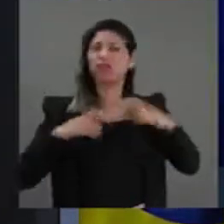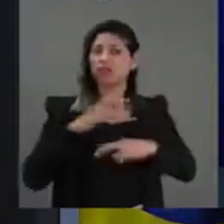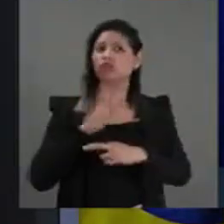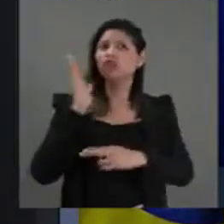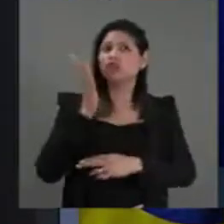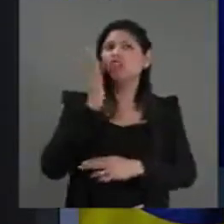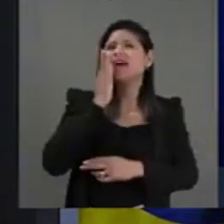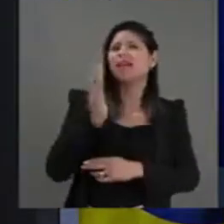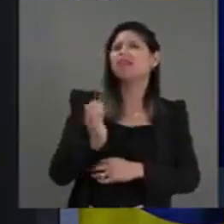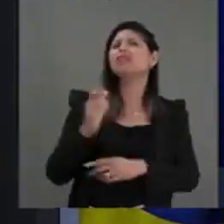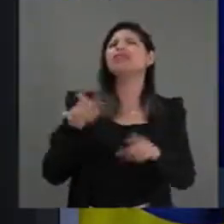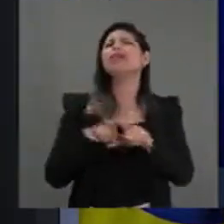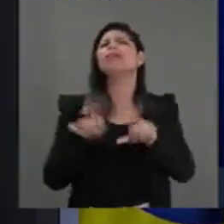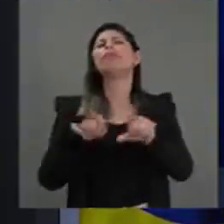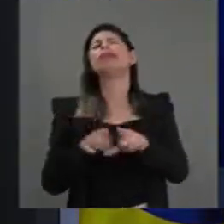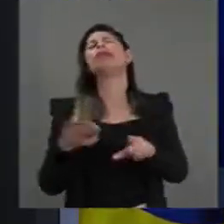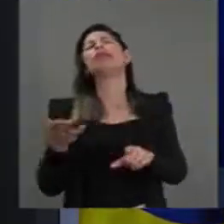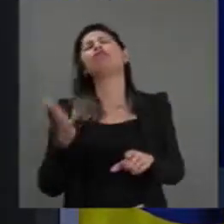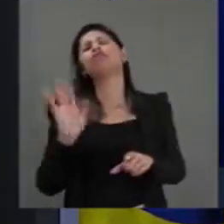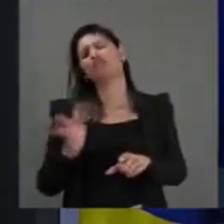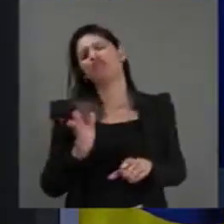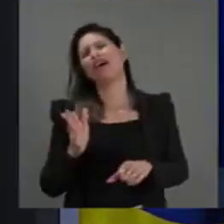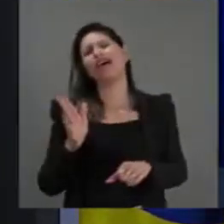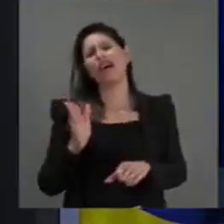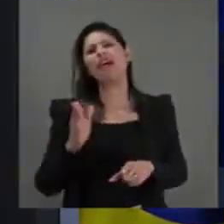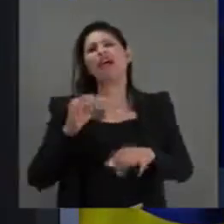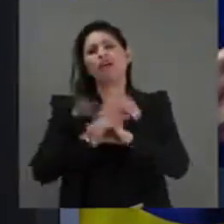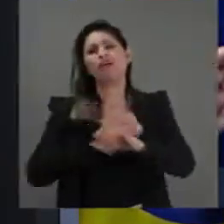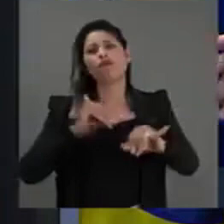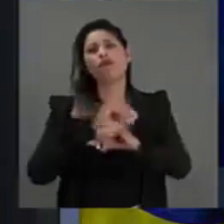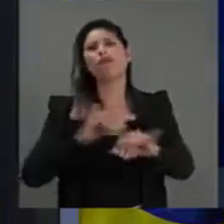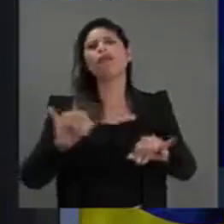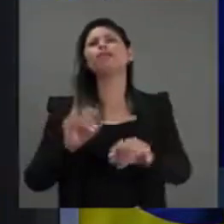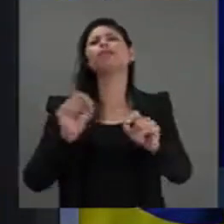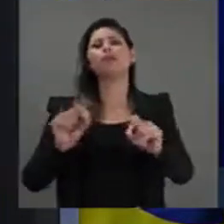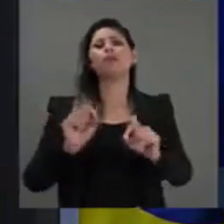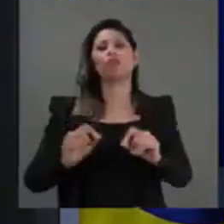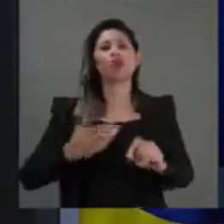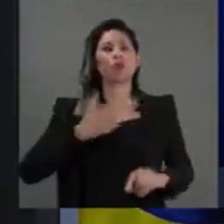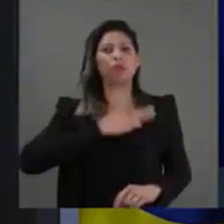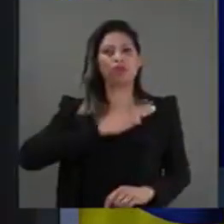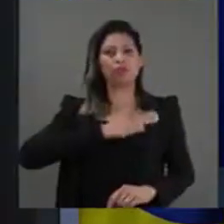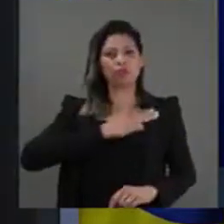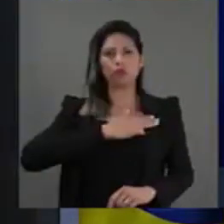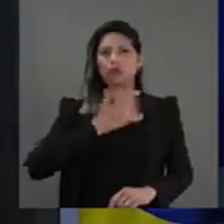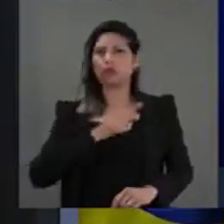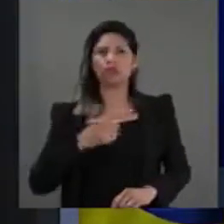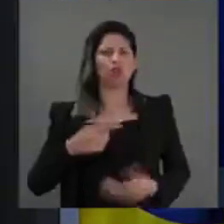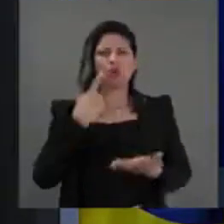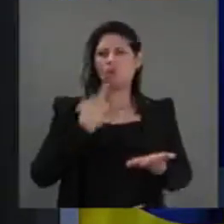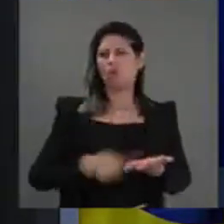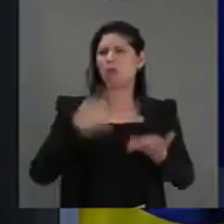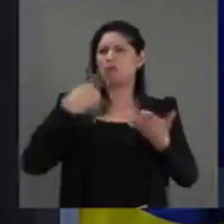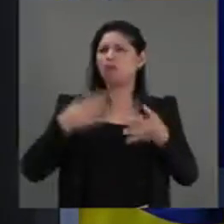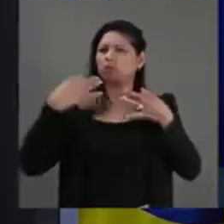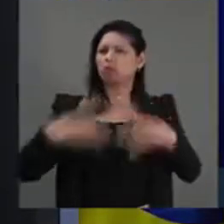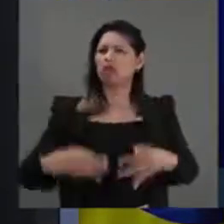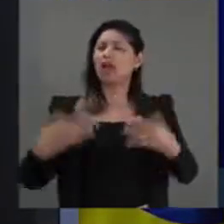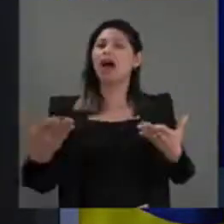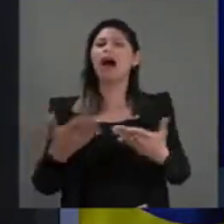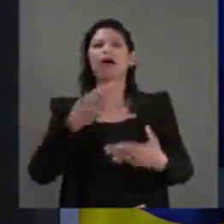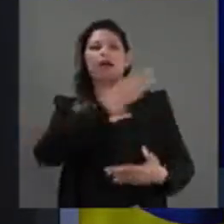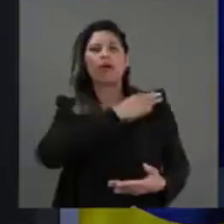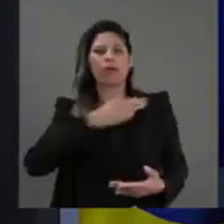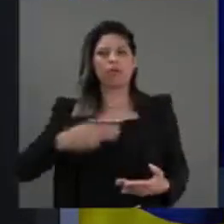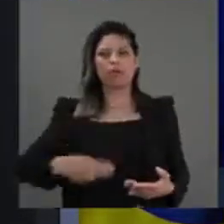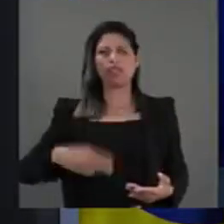da República, que não tem compromisso com a meta, e fica o ministro da Fazenda, o ministro da Economia, o Haddad, com cara